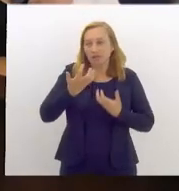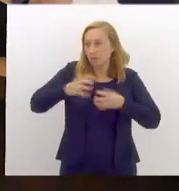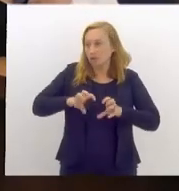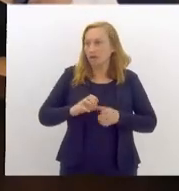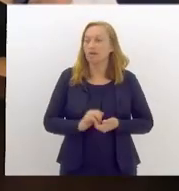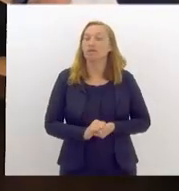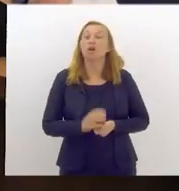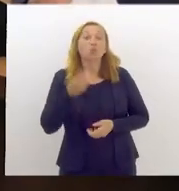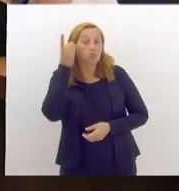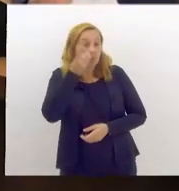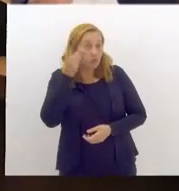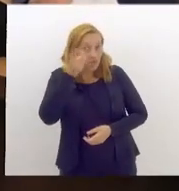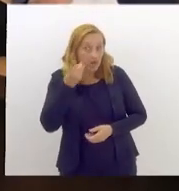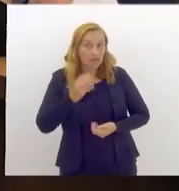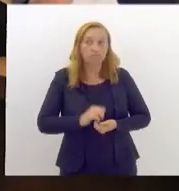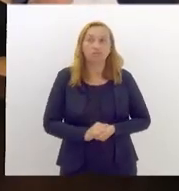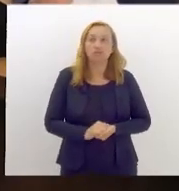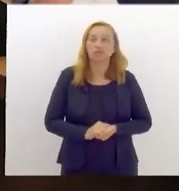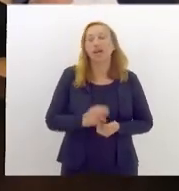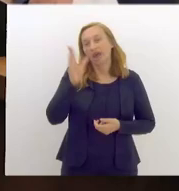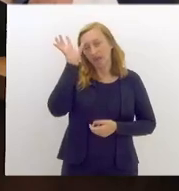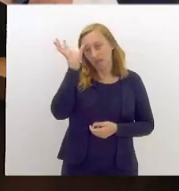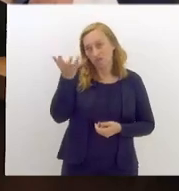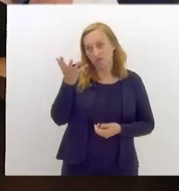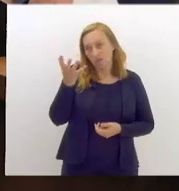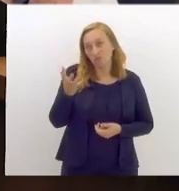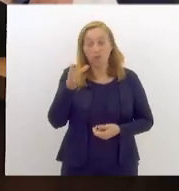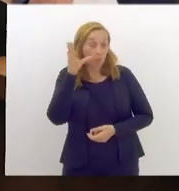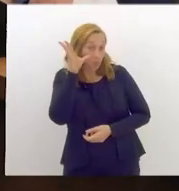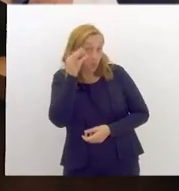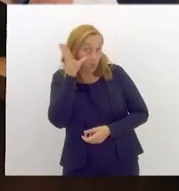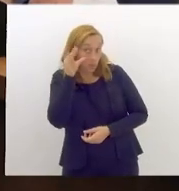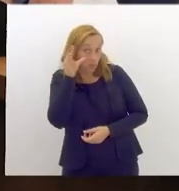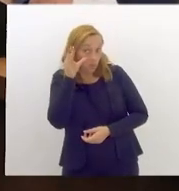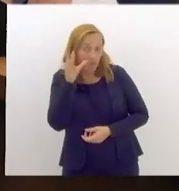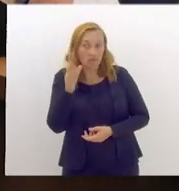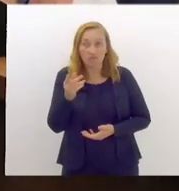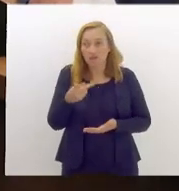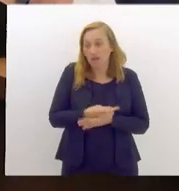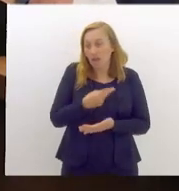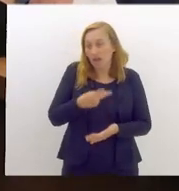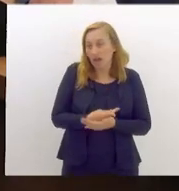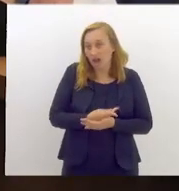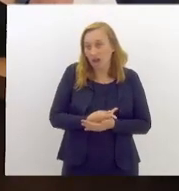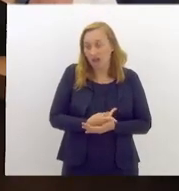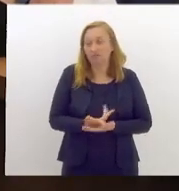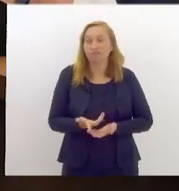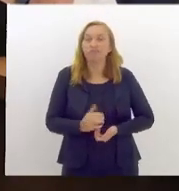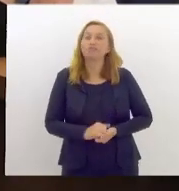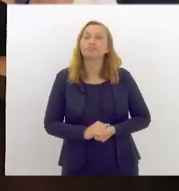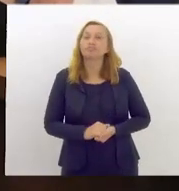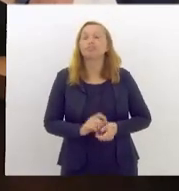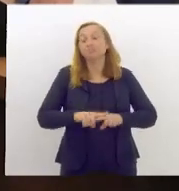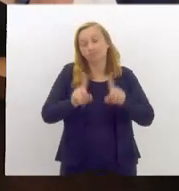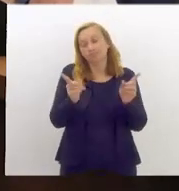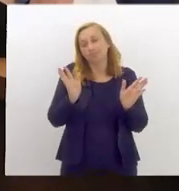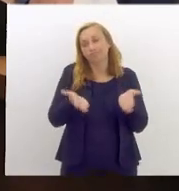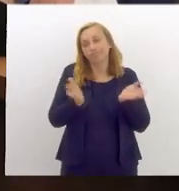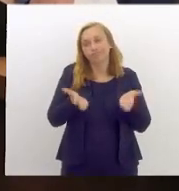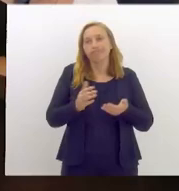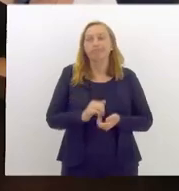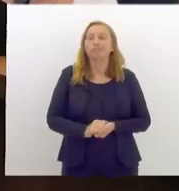que é o deputado resolve atender ao interesse vulgar do varejo das especulação mas hoje